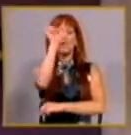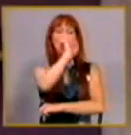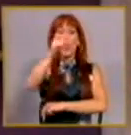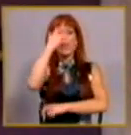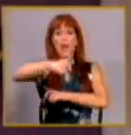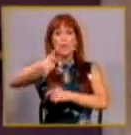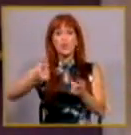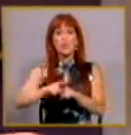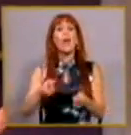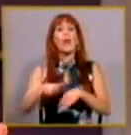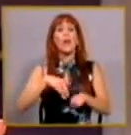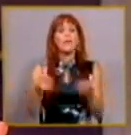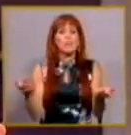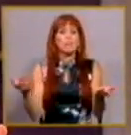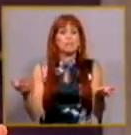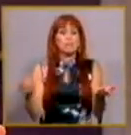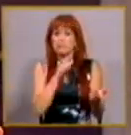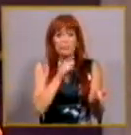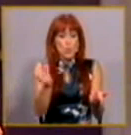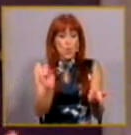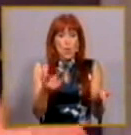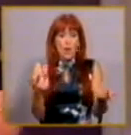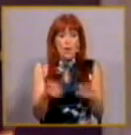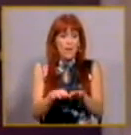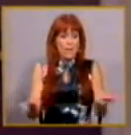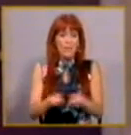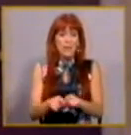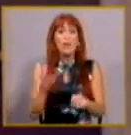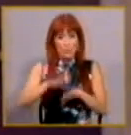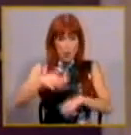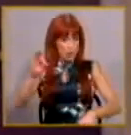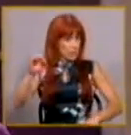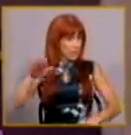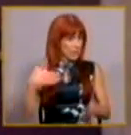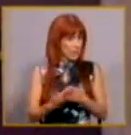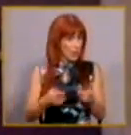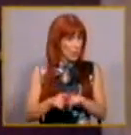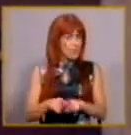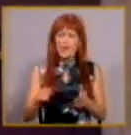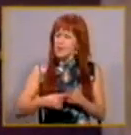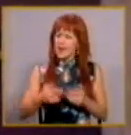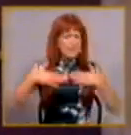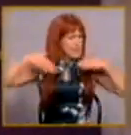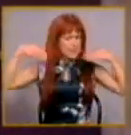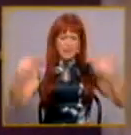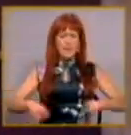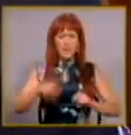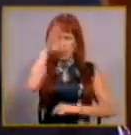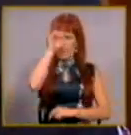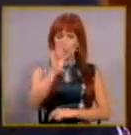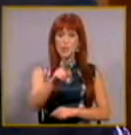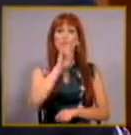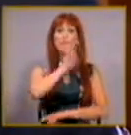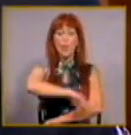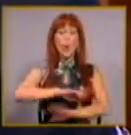as pessoas, quem está a fazer, não há qualquer legitimidade a este nível. E por isso o PCP coloca, de facto, a necessidade de demissão deste governo.